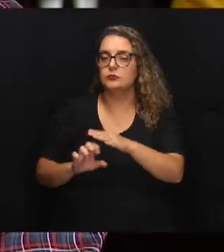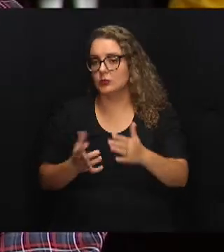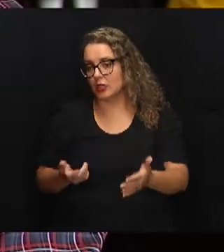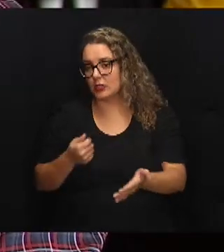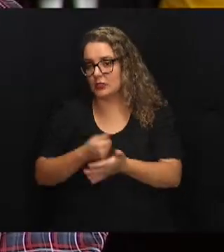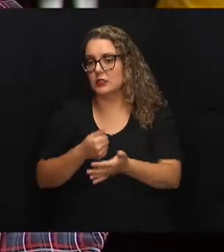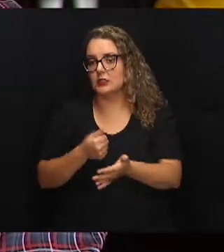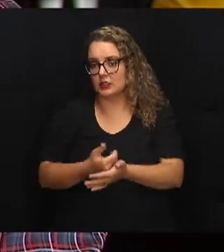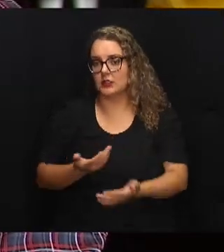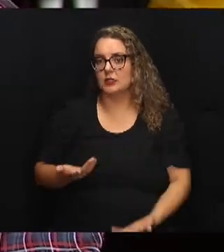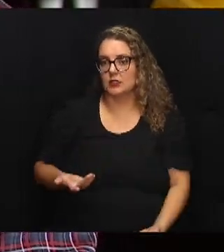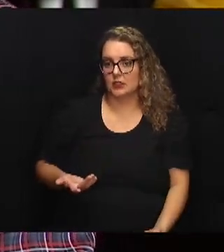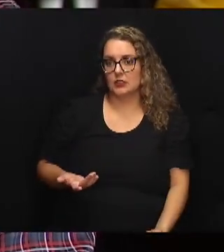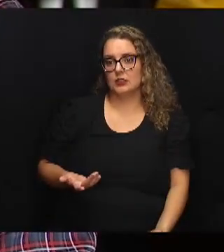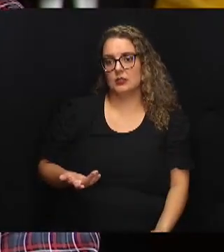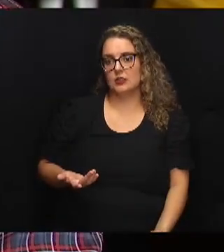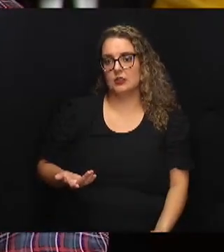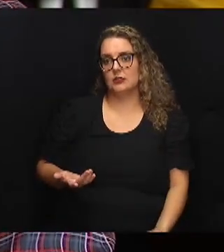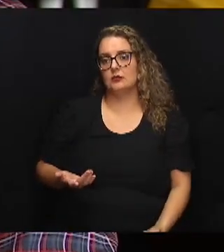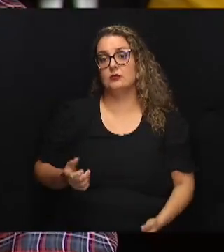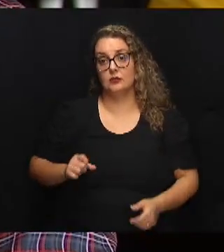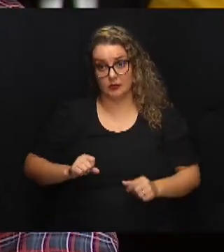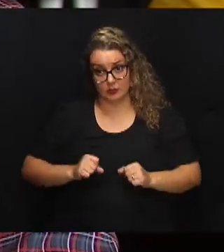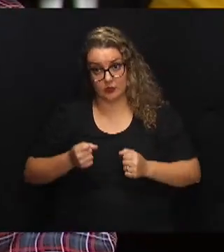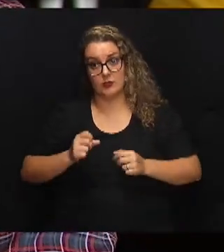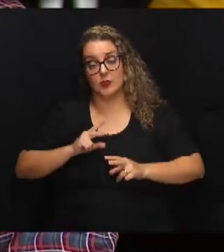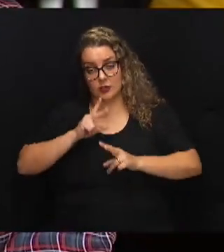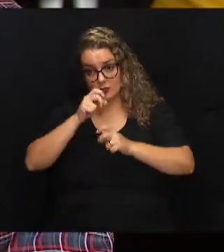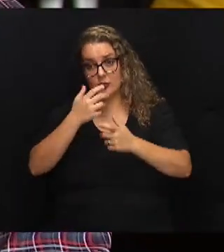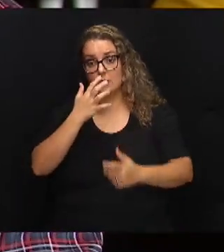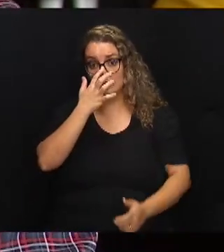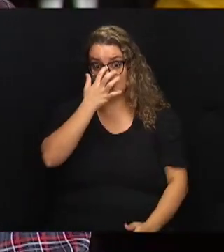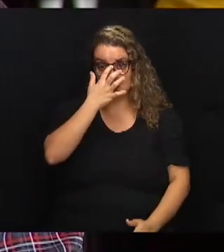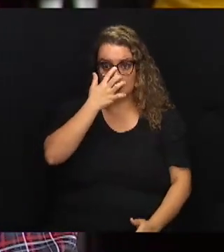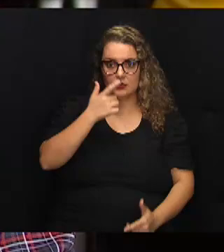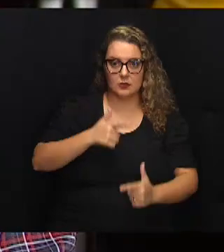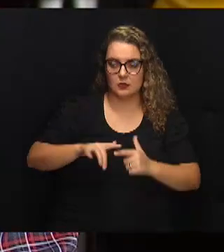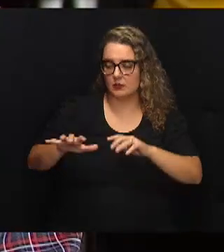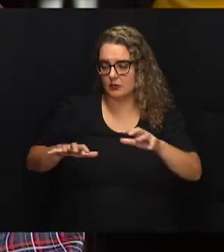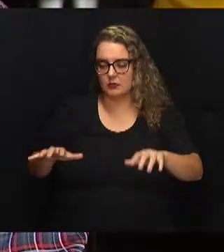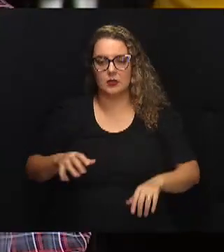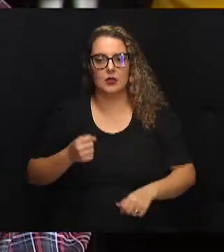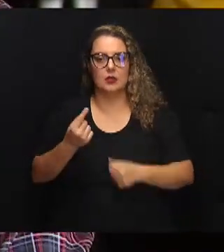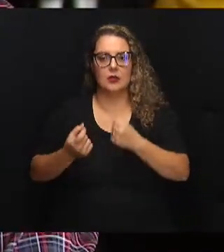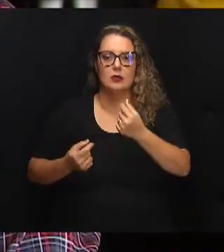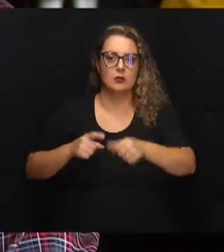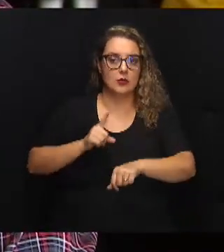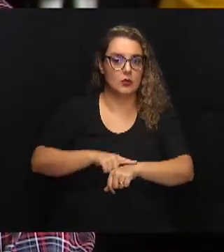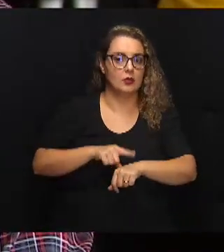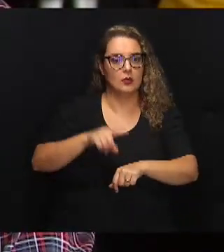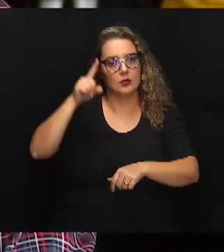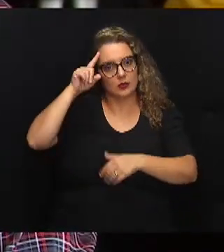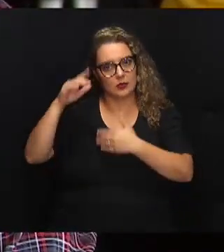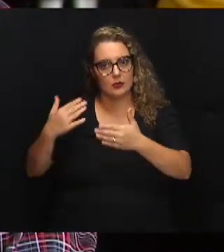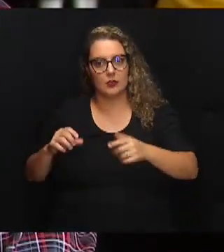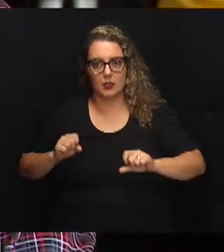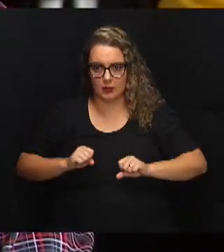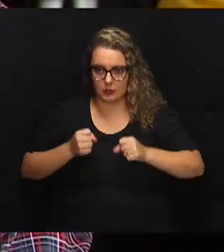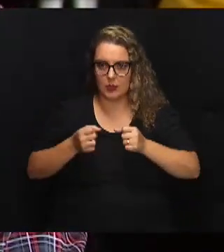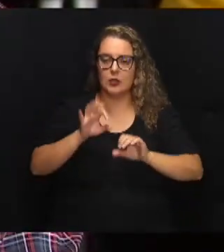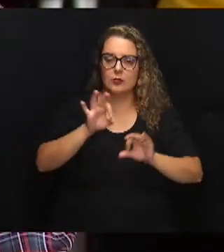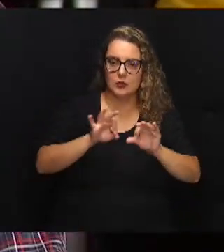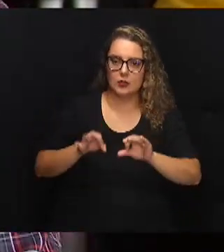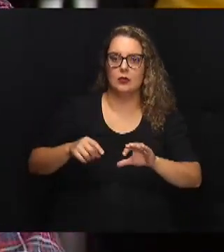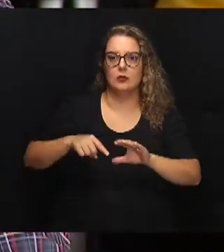um certo empenho, né? Então assim, a gente tem que dividir algumas horas do dia a dia para a gente empenhar nesse projeto para